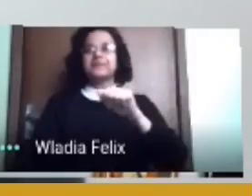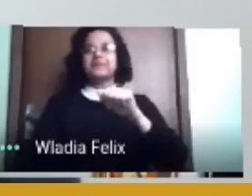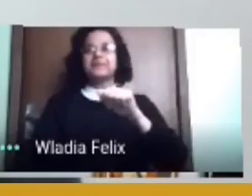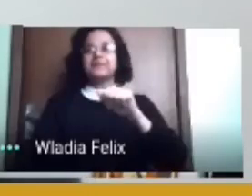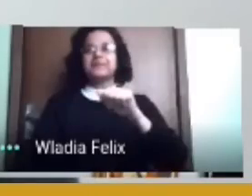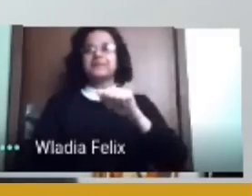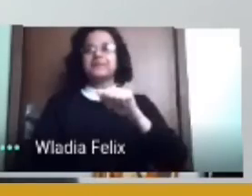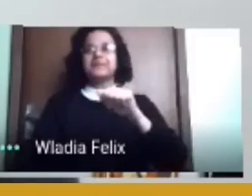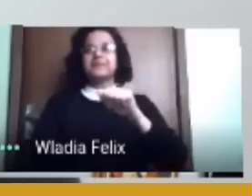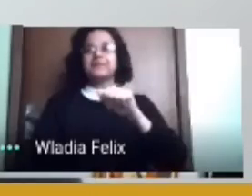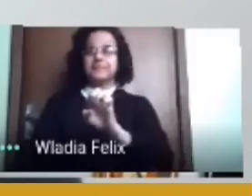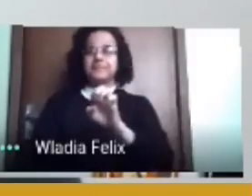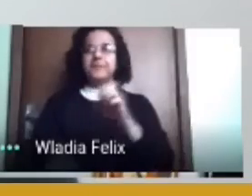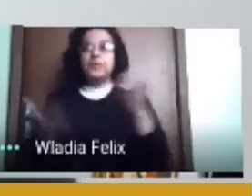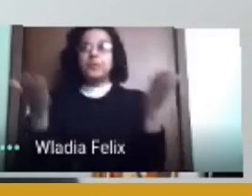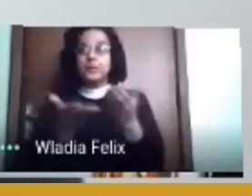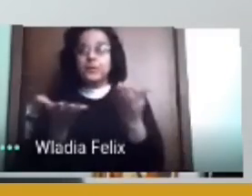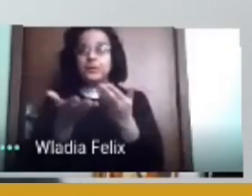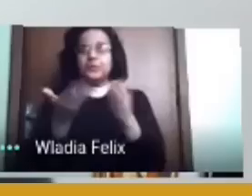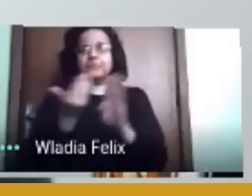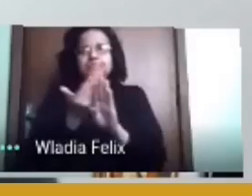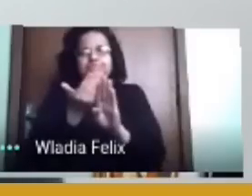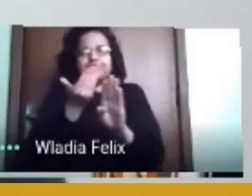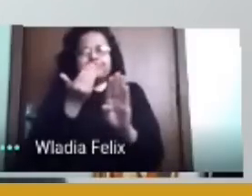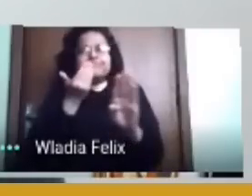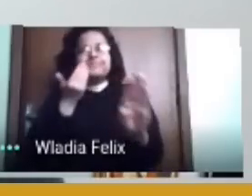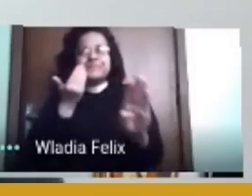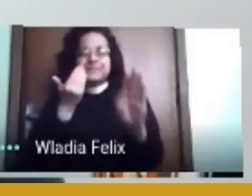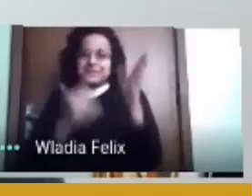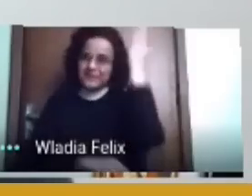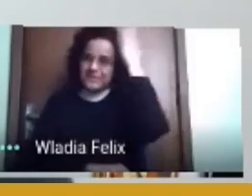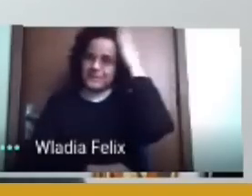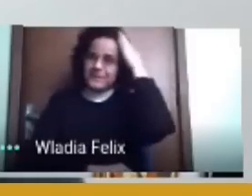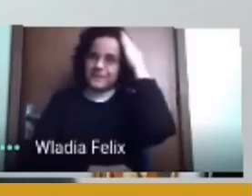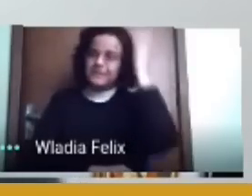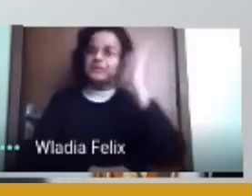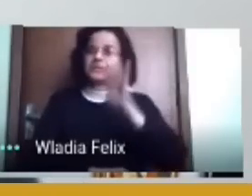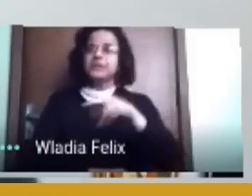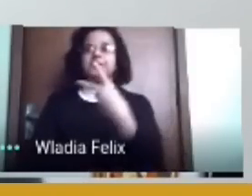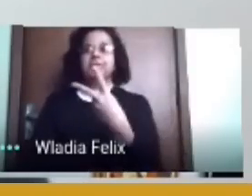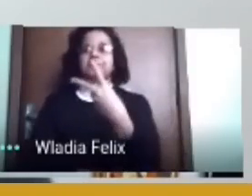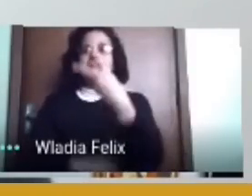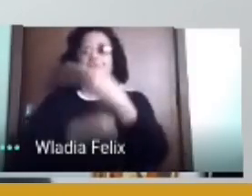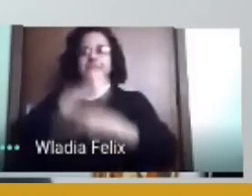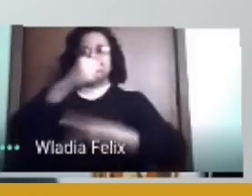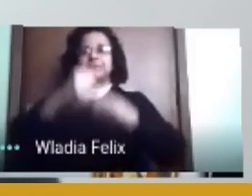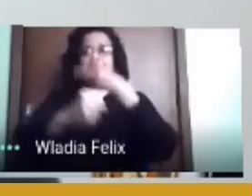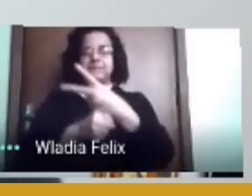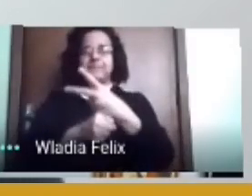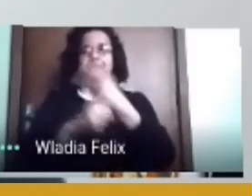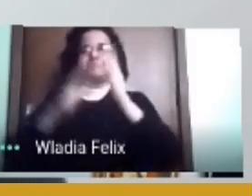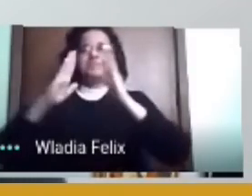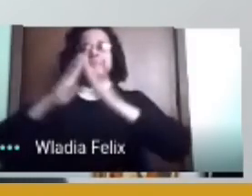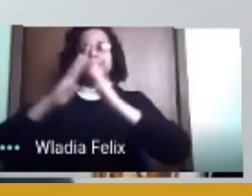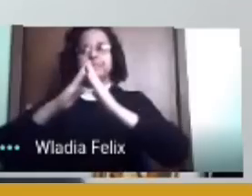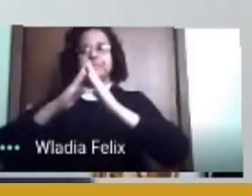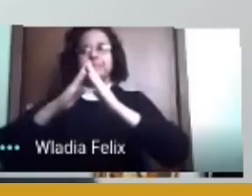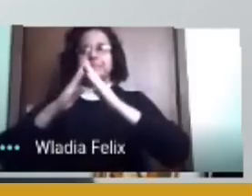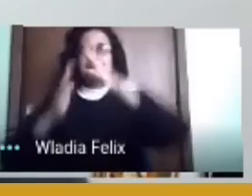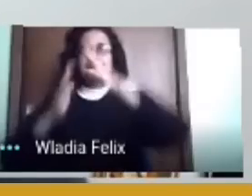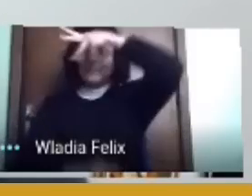Paraná. Faz 2 anos que eu moro em Manaus. Eu sou professor da Universidade Federal do Amazonas. E lá